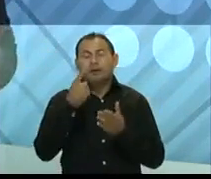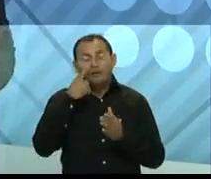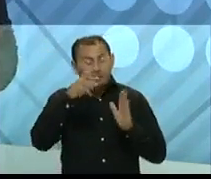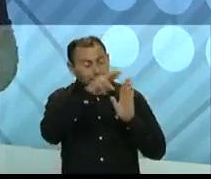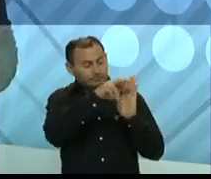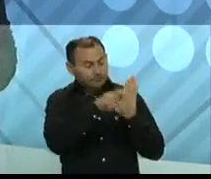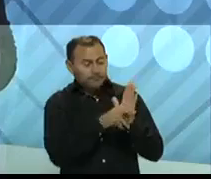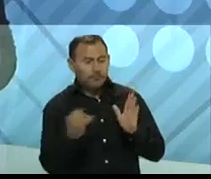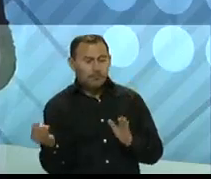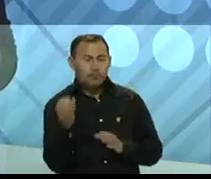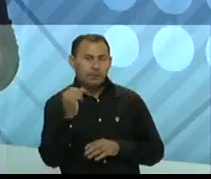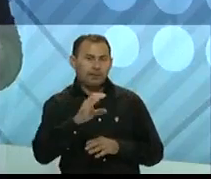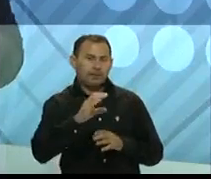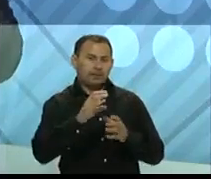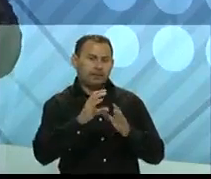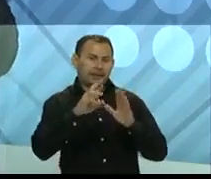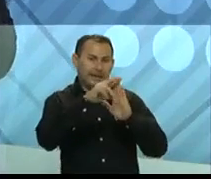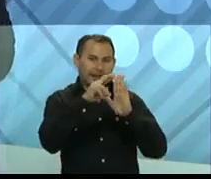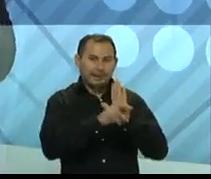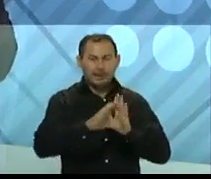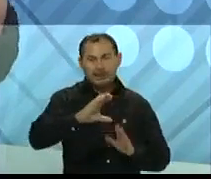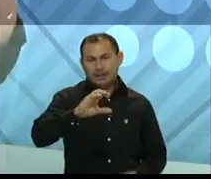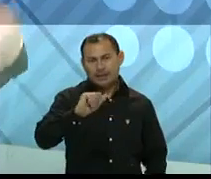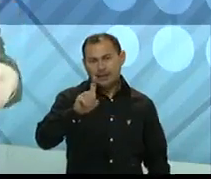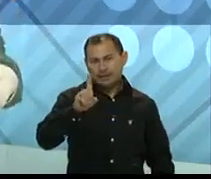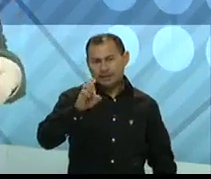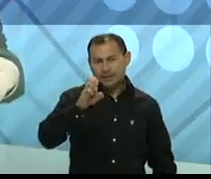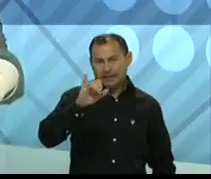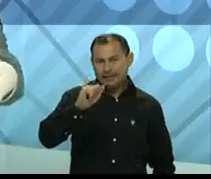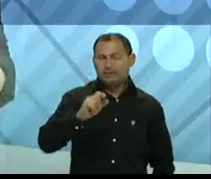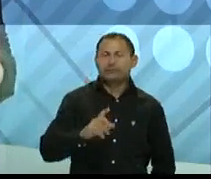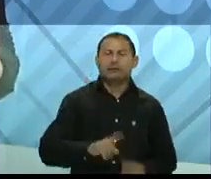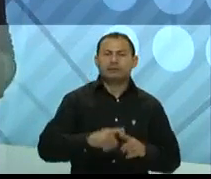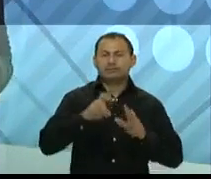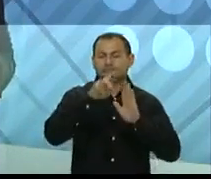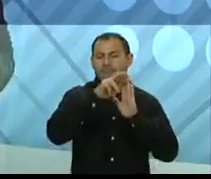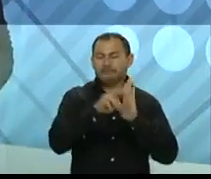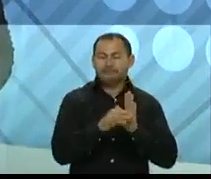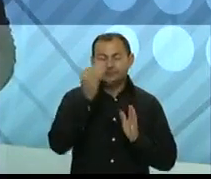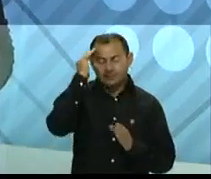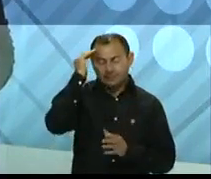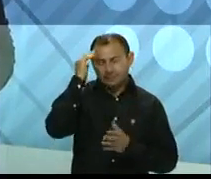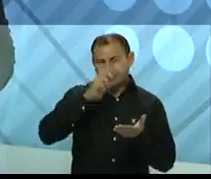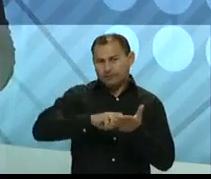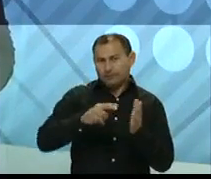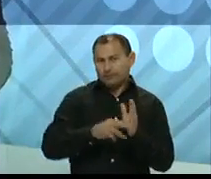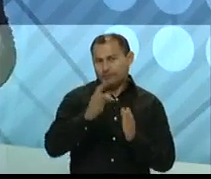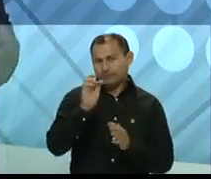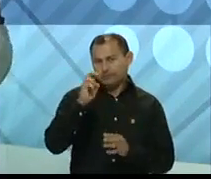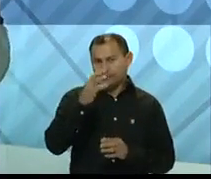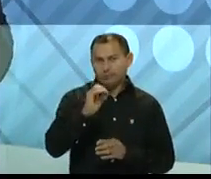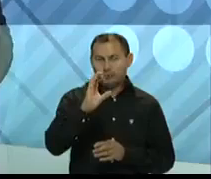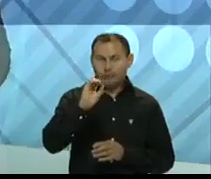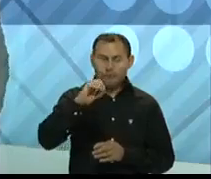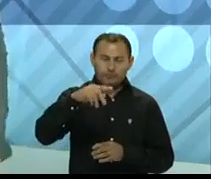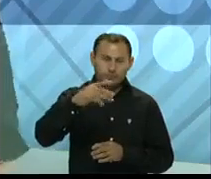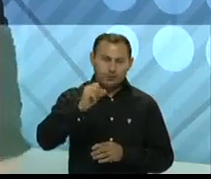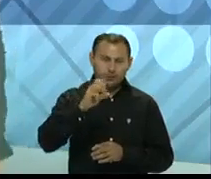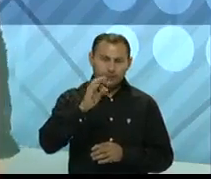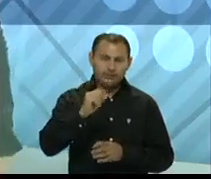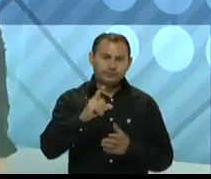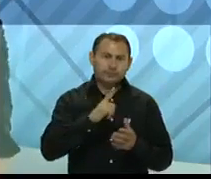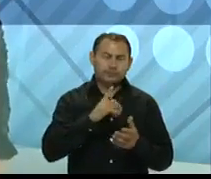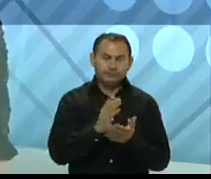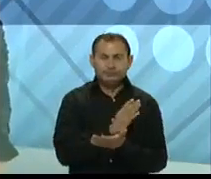muito importante, que é a regra da cadeia, mas para usar a regra da cadeia, a gente precisa entender o que é uma função composta. E aí nós temos que ter